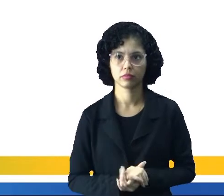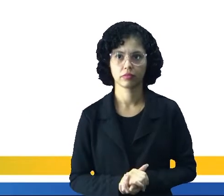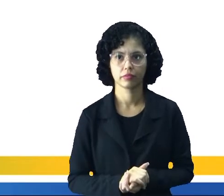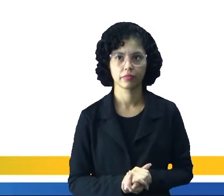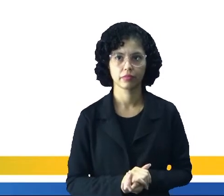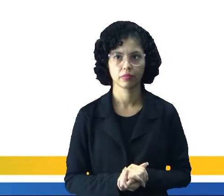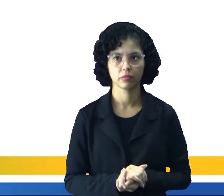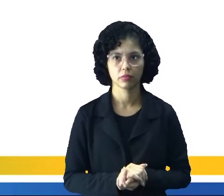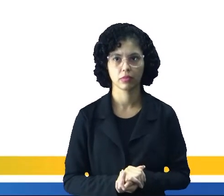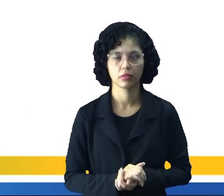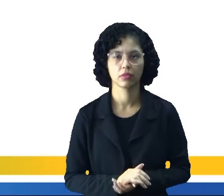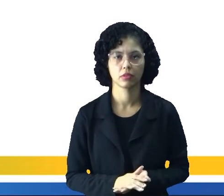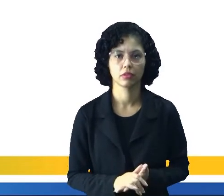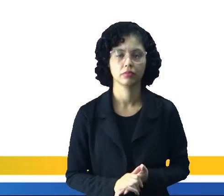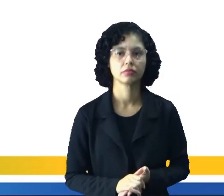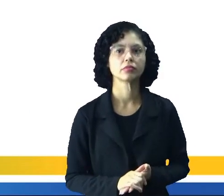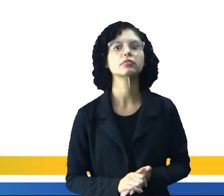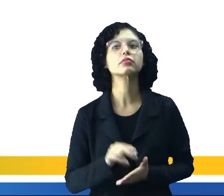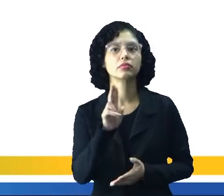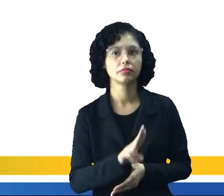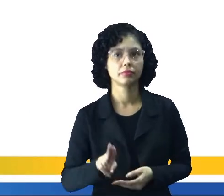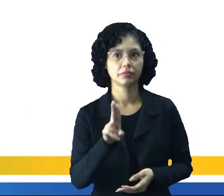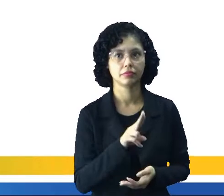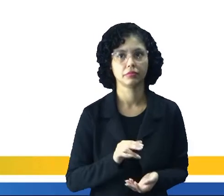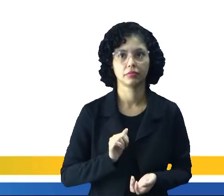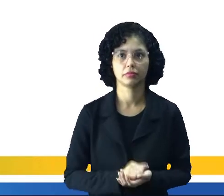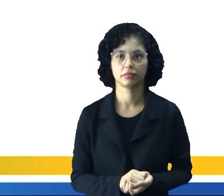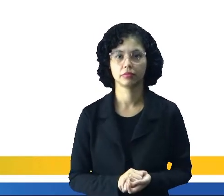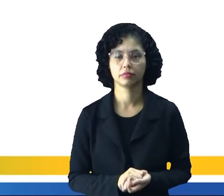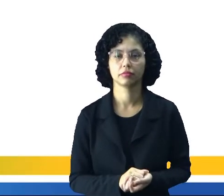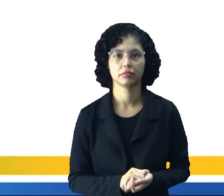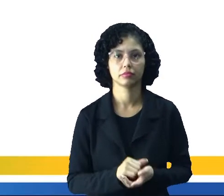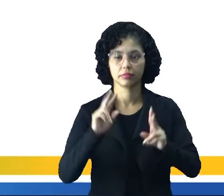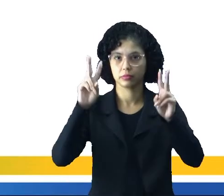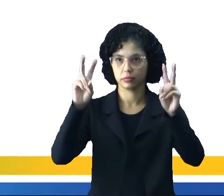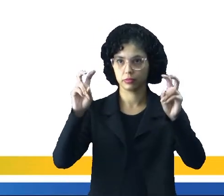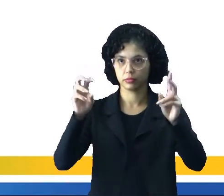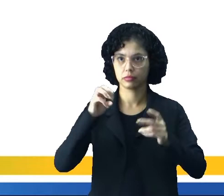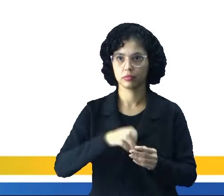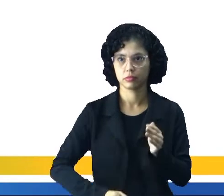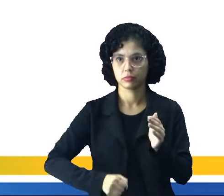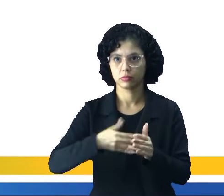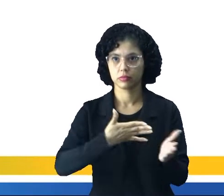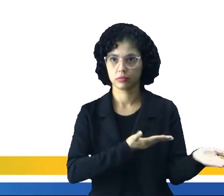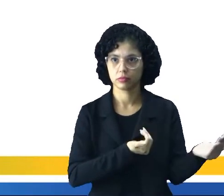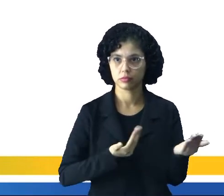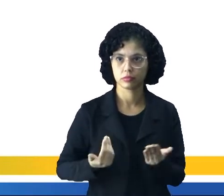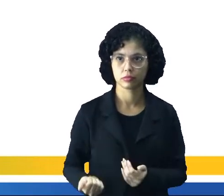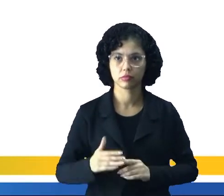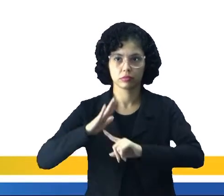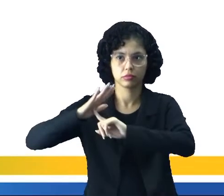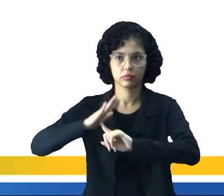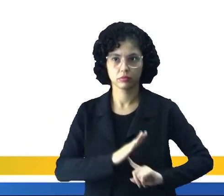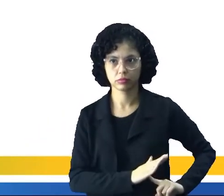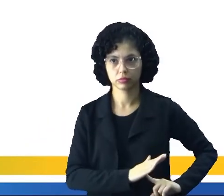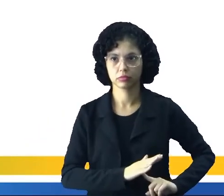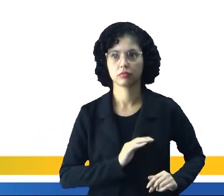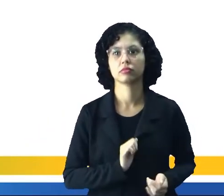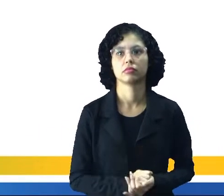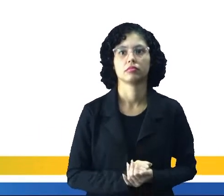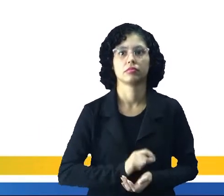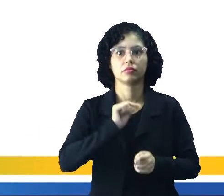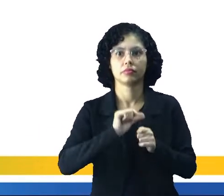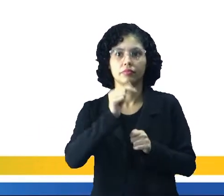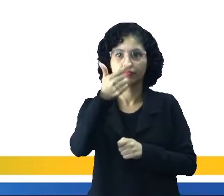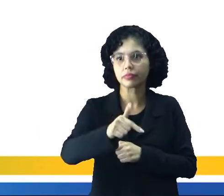Ó, aqui o participante ele utilizou, né, termos como muitos jovens, depressão, e aí ele vai